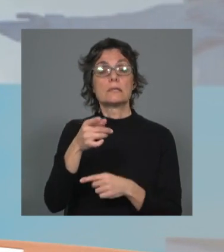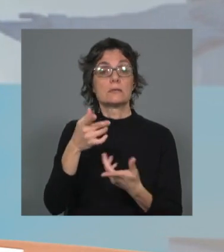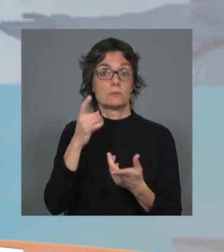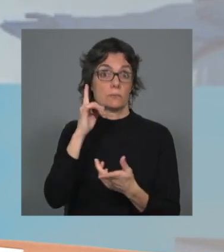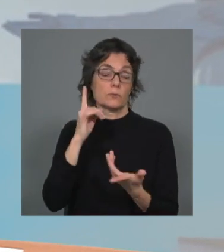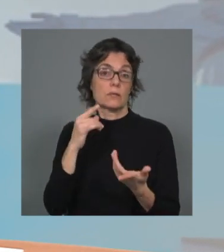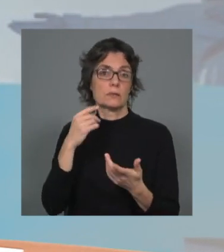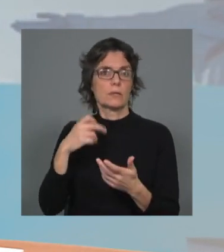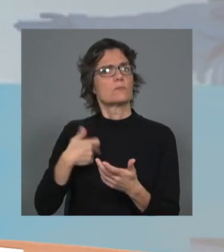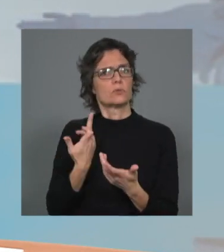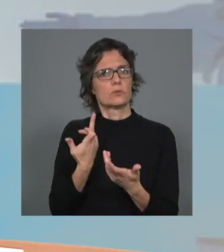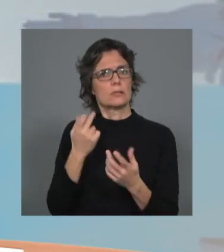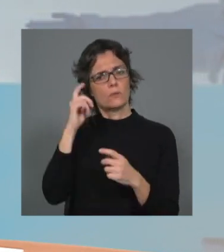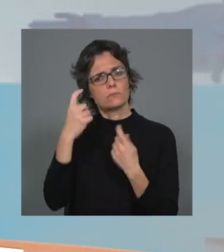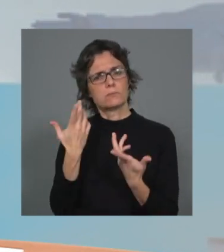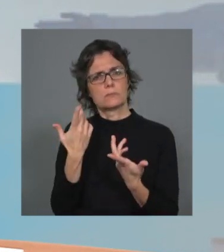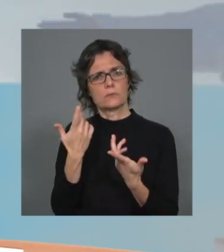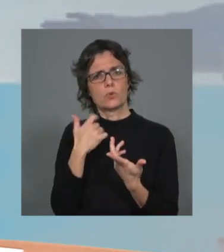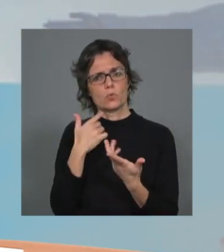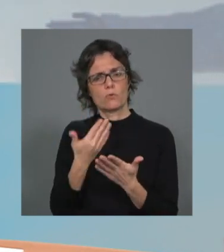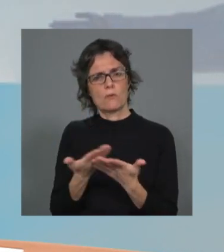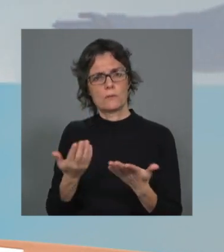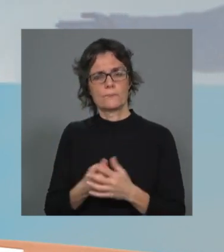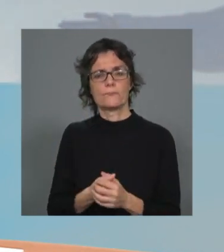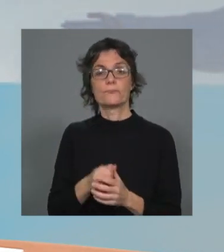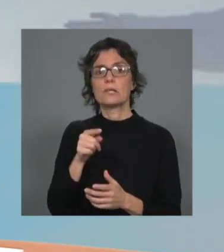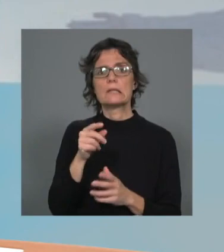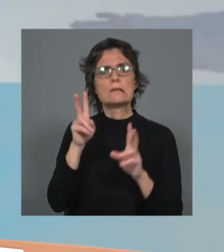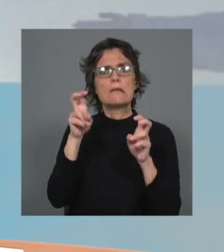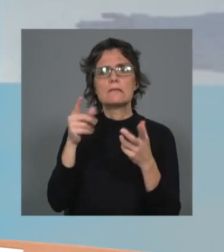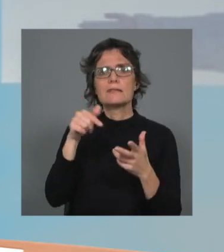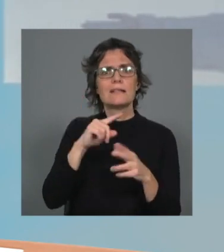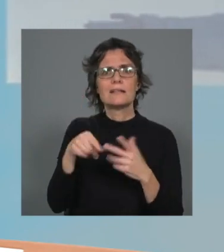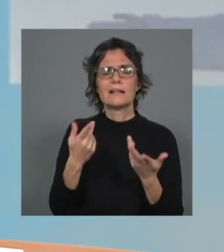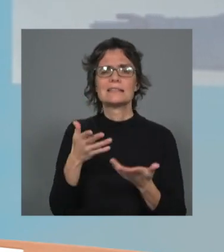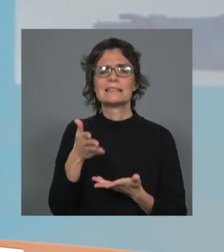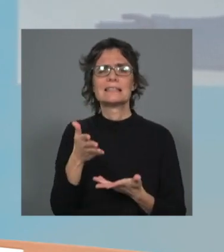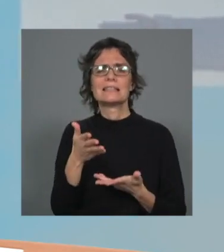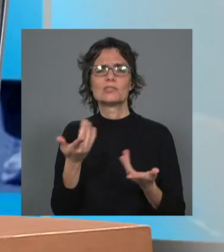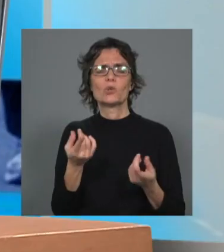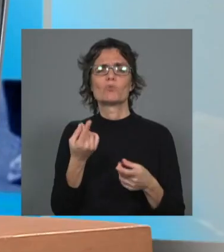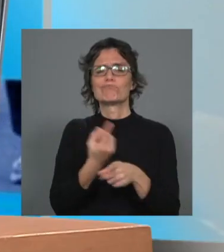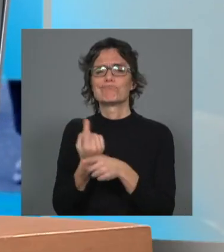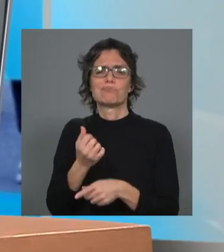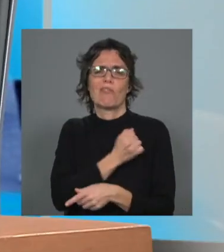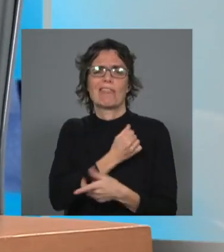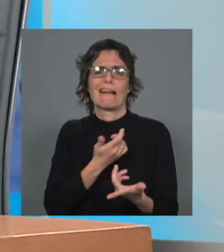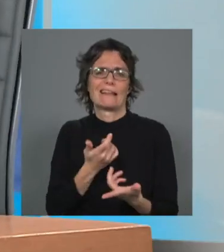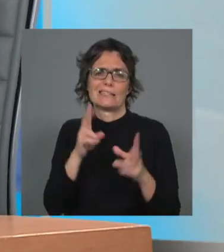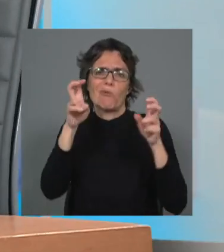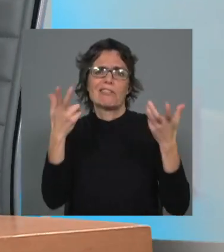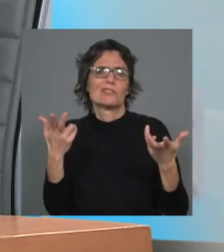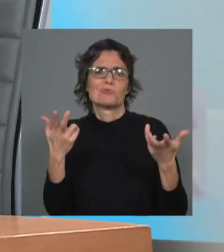reflexão. Este ano com um título sui generis, com a Prata da Casa, não é? Prata da Casa, porquê?